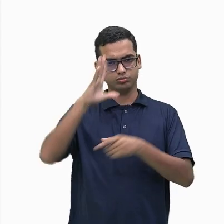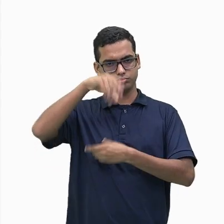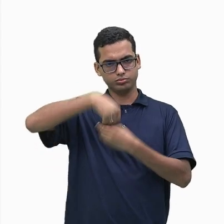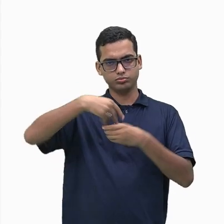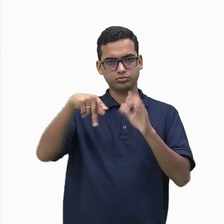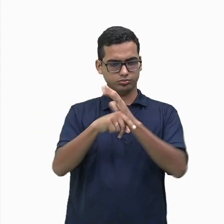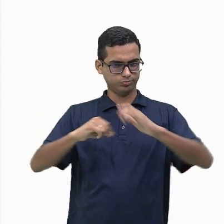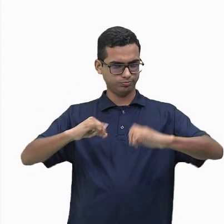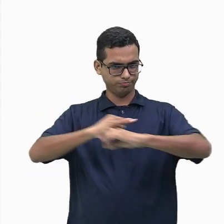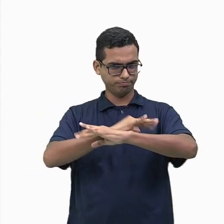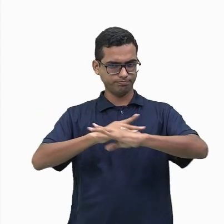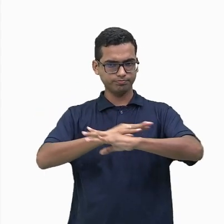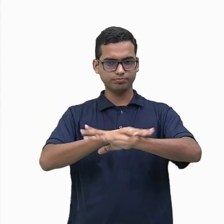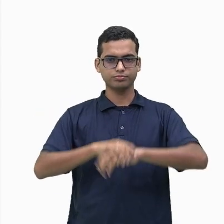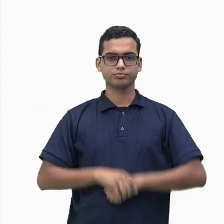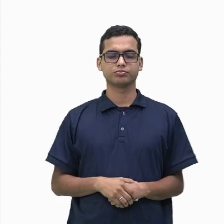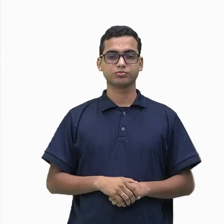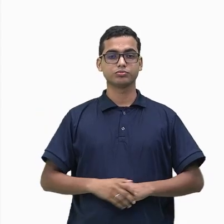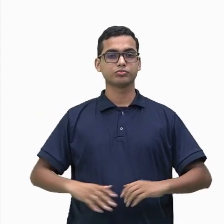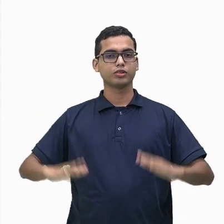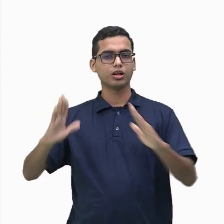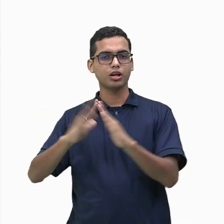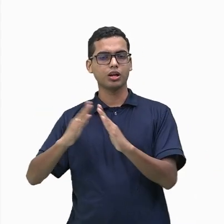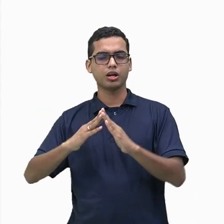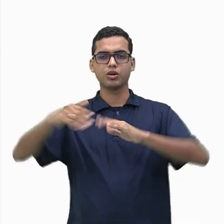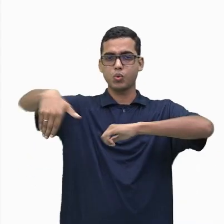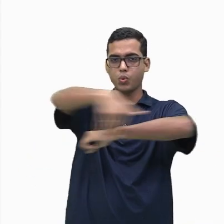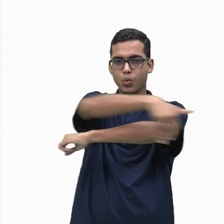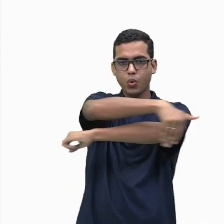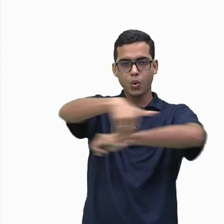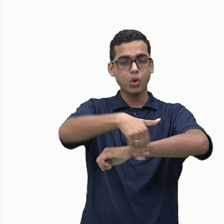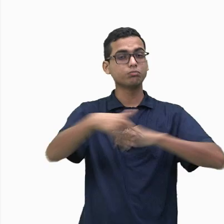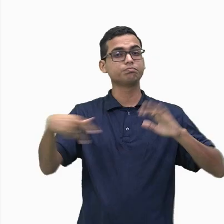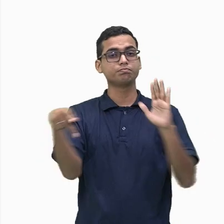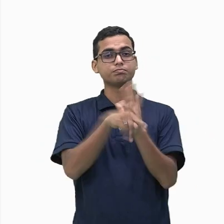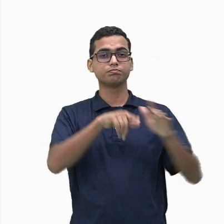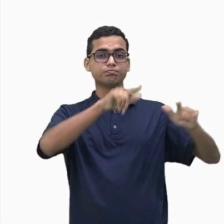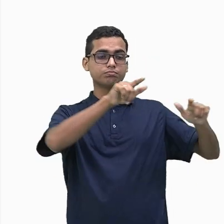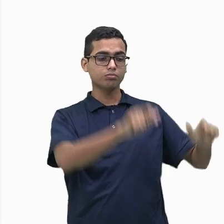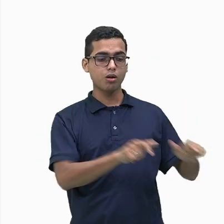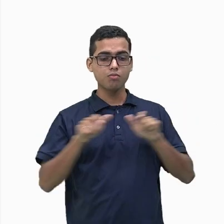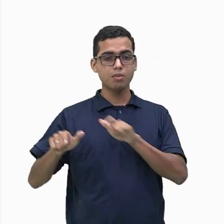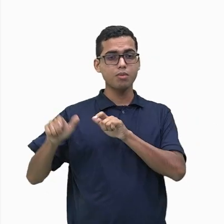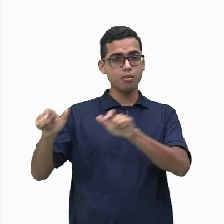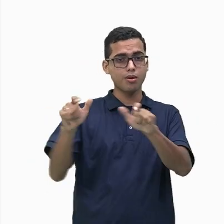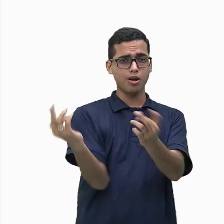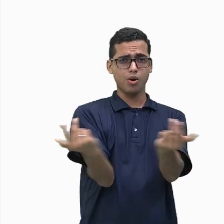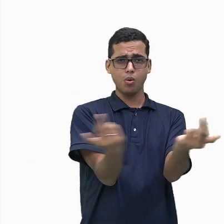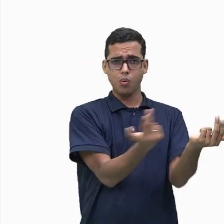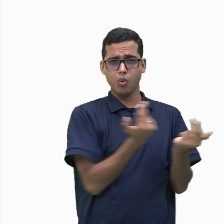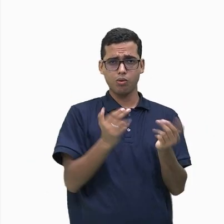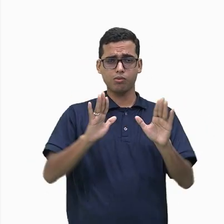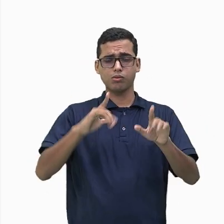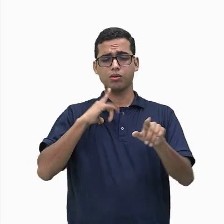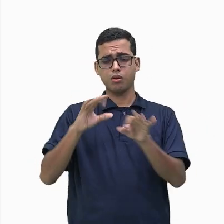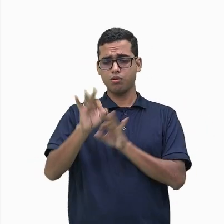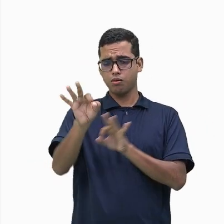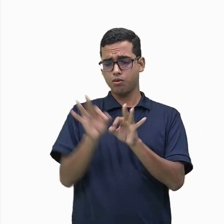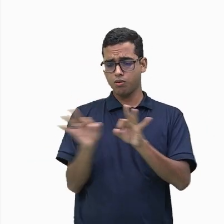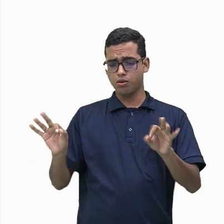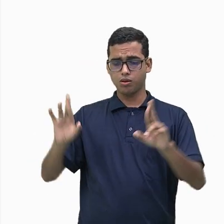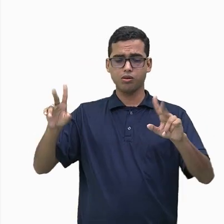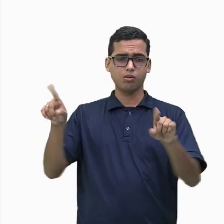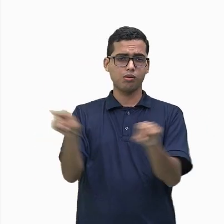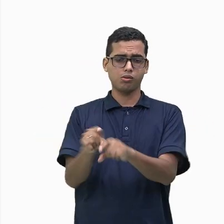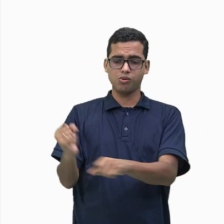como as casas e as ruas, os bairros, gente, não são todos iguais, né? Eles vão ter tamanhos diferentes,